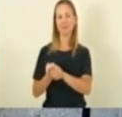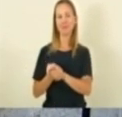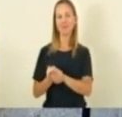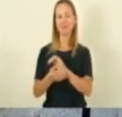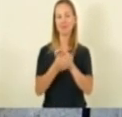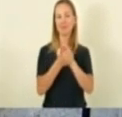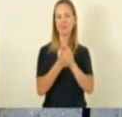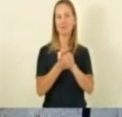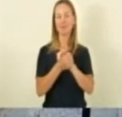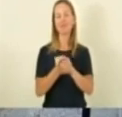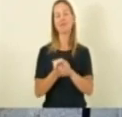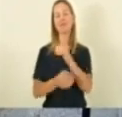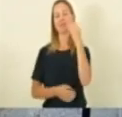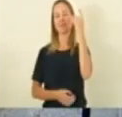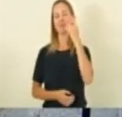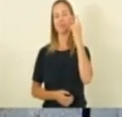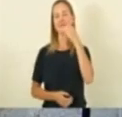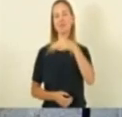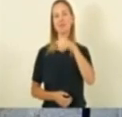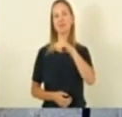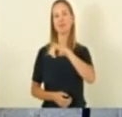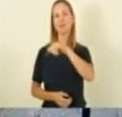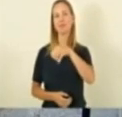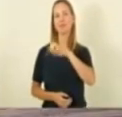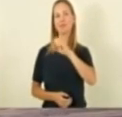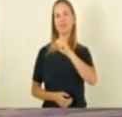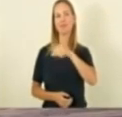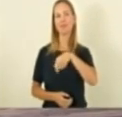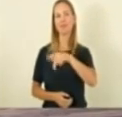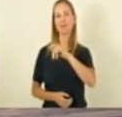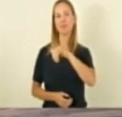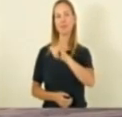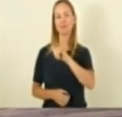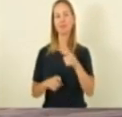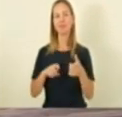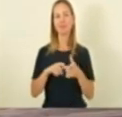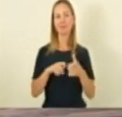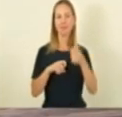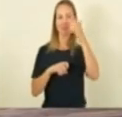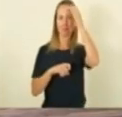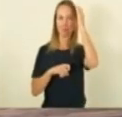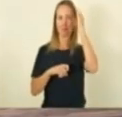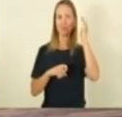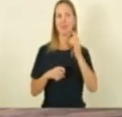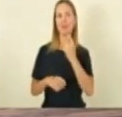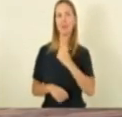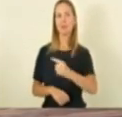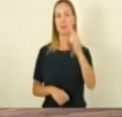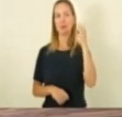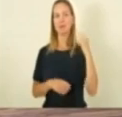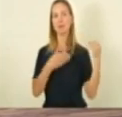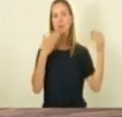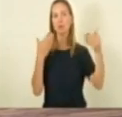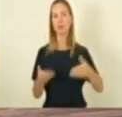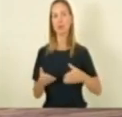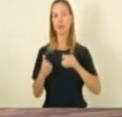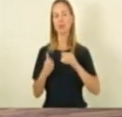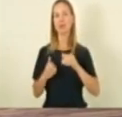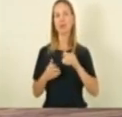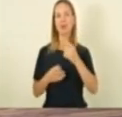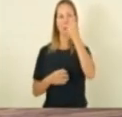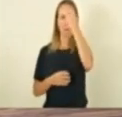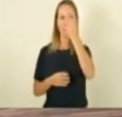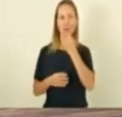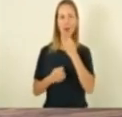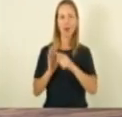meus cumprimentos ao deputado Sérgio Majeski, ao deputado doutor Hércules. Semana passada eu cheguei nesse plenário meia hora antes